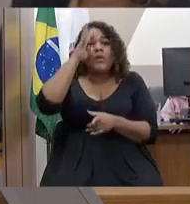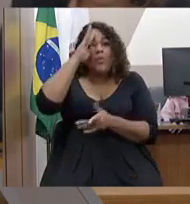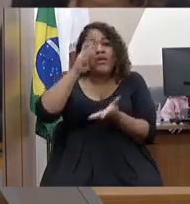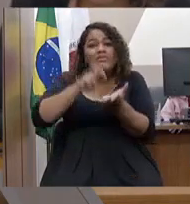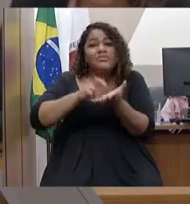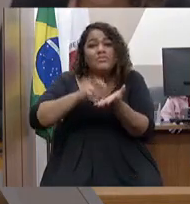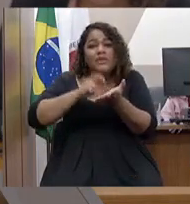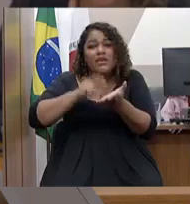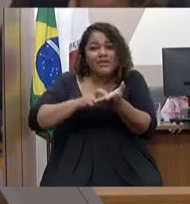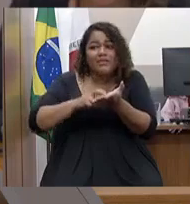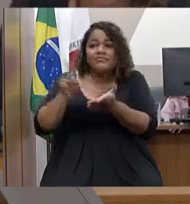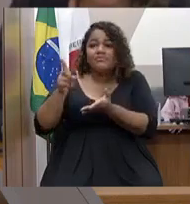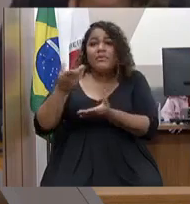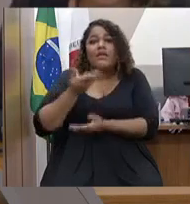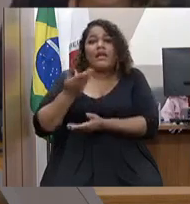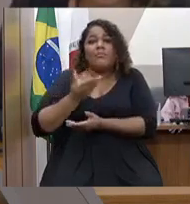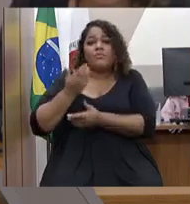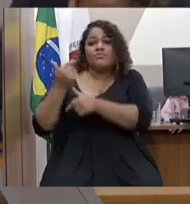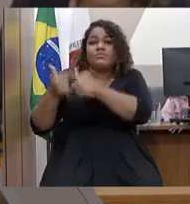companheiros trabalhando